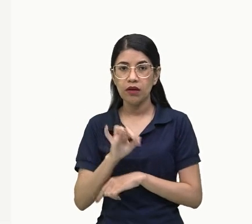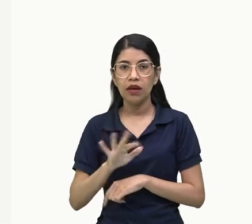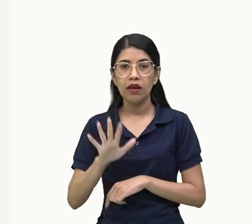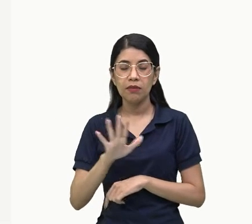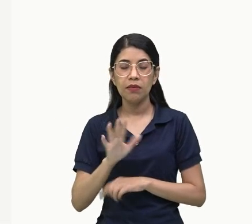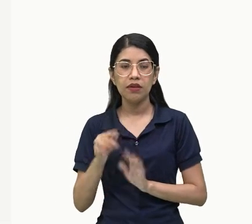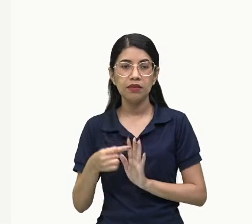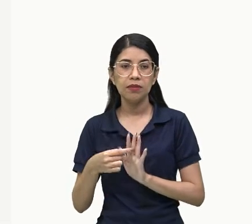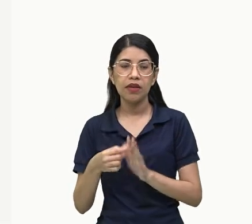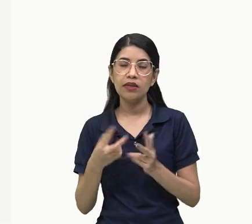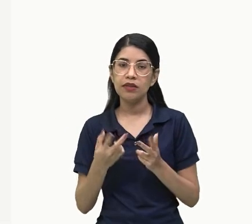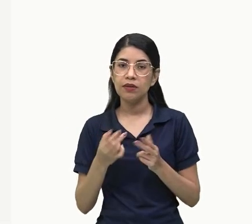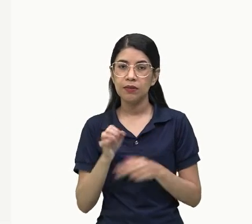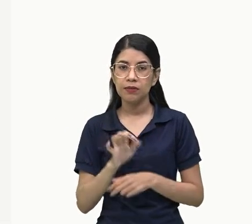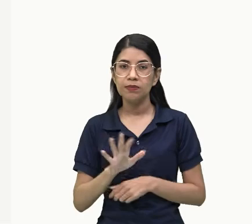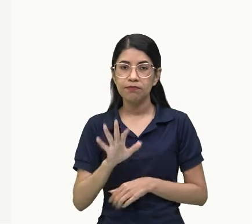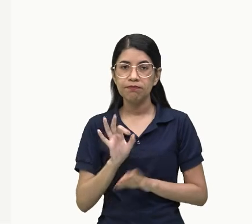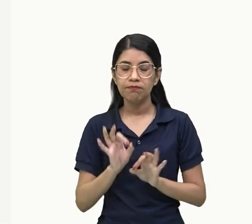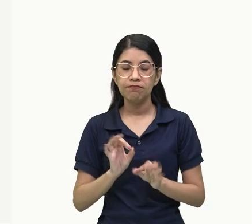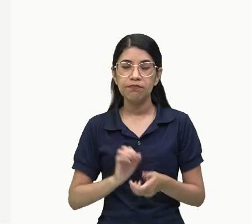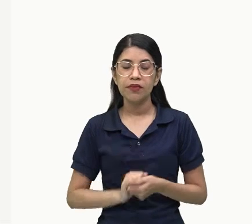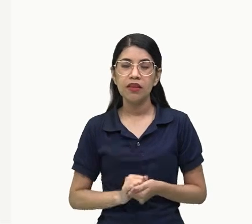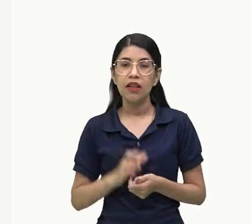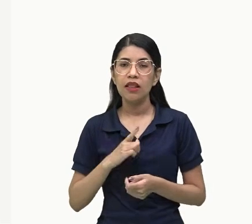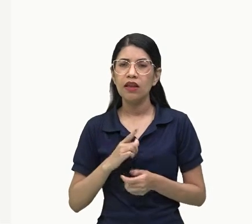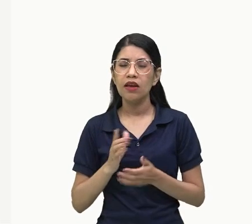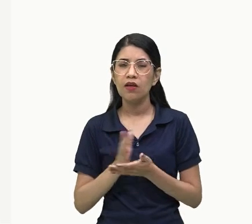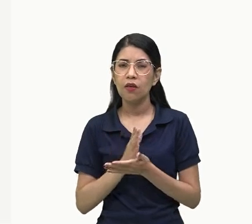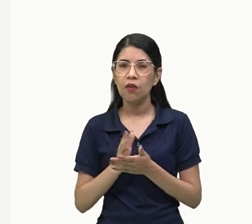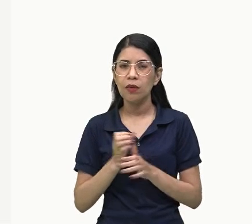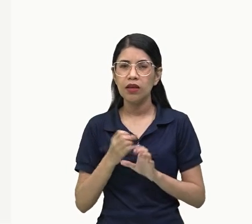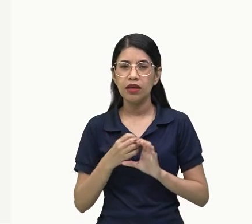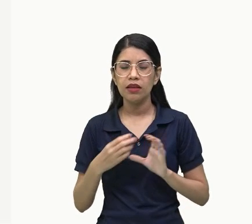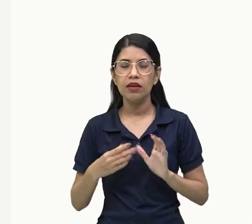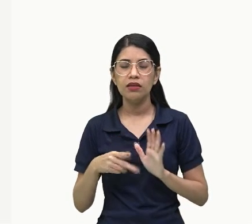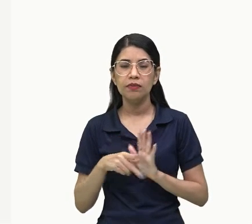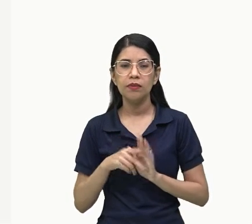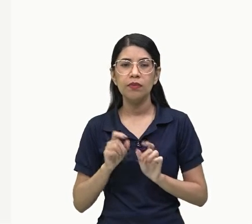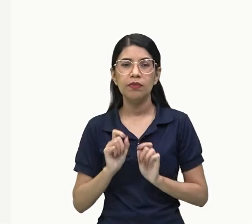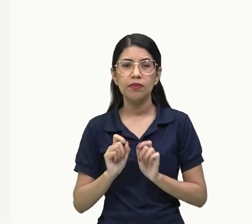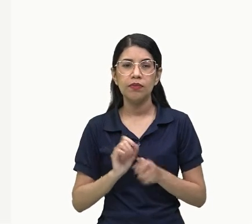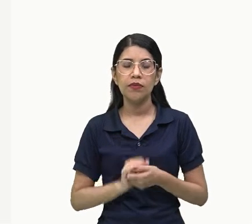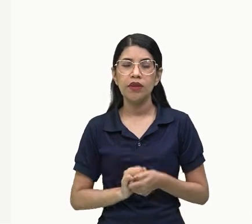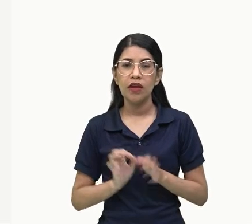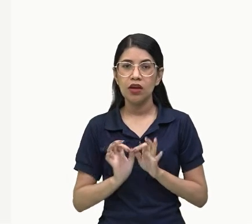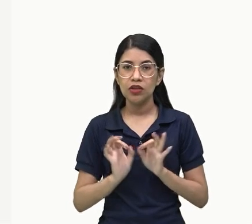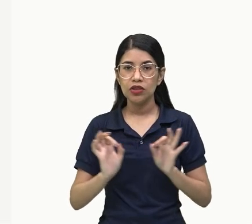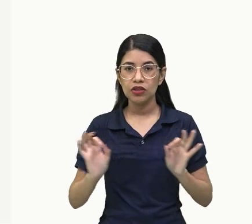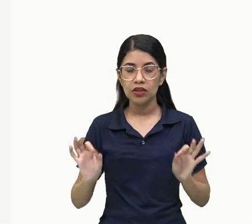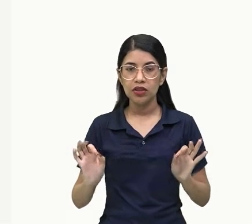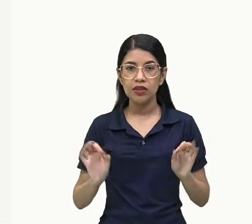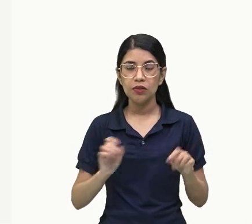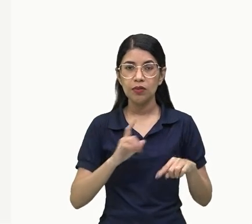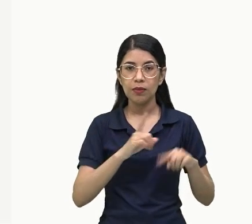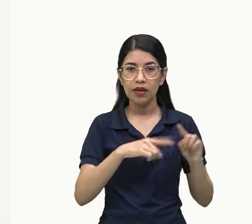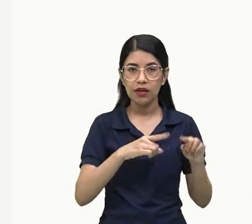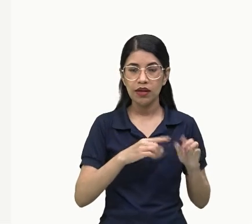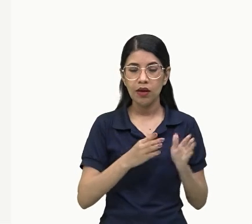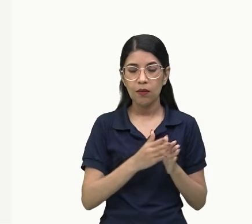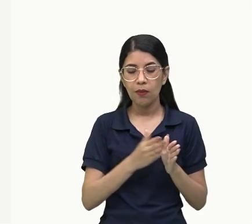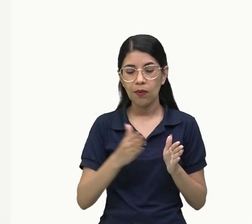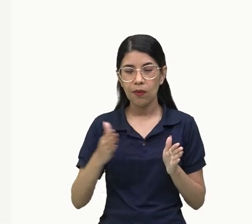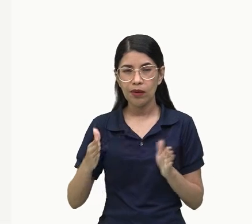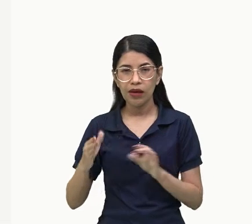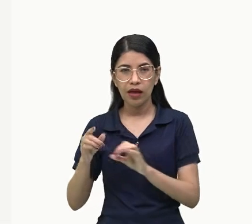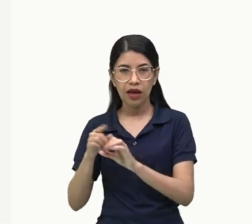aí na figura. E aí a gente tem aqui alguns parâmetros, algumas distâncias, né? A distância do objeto até o orifício, a distância